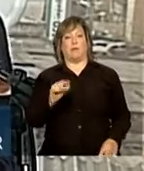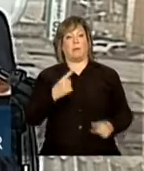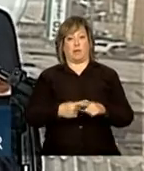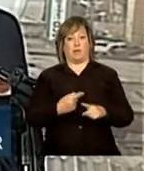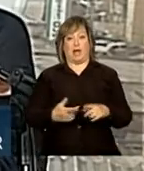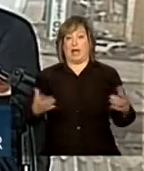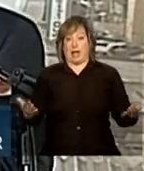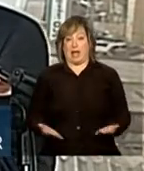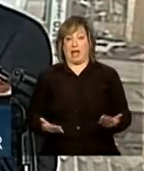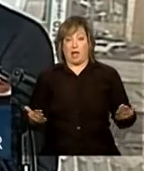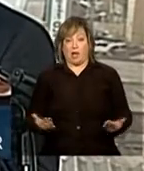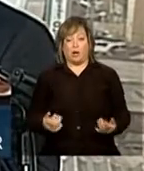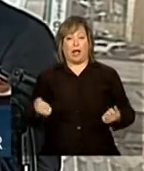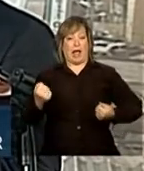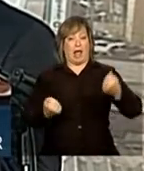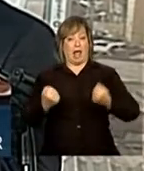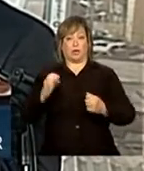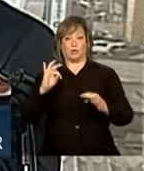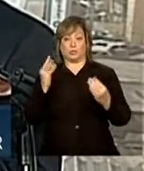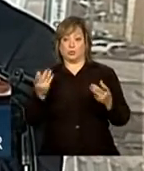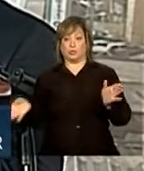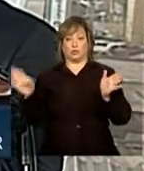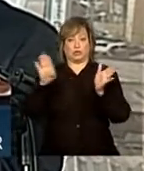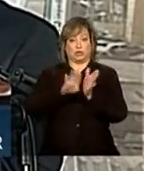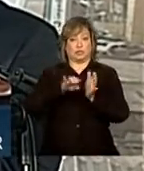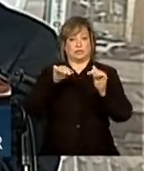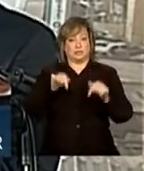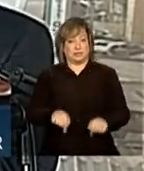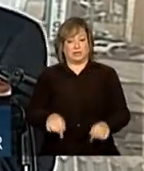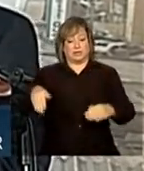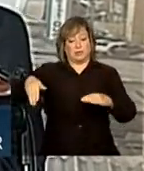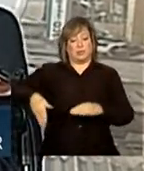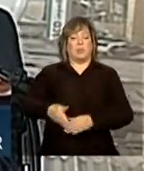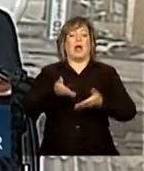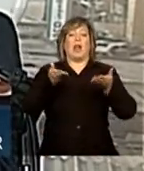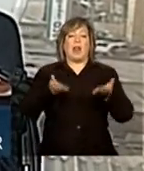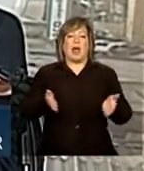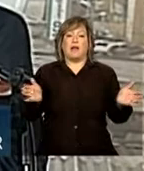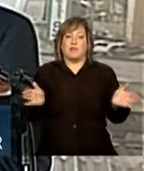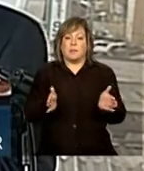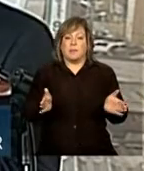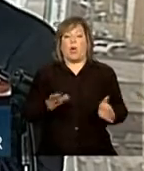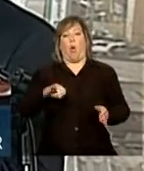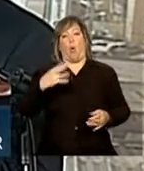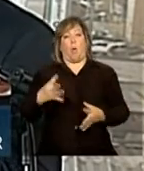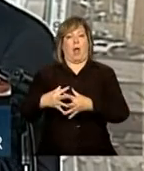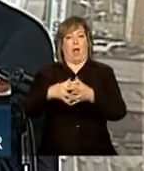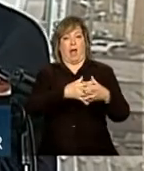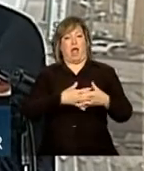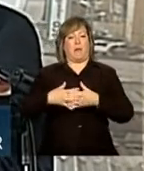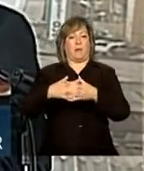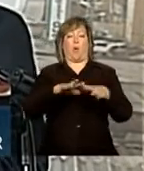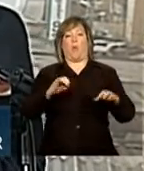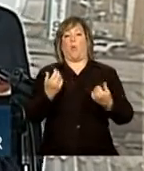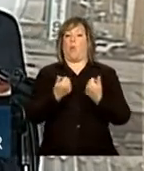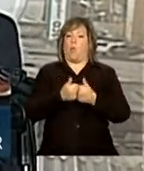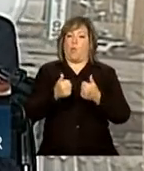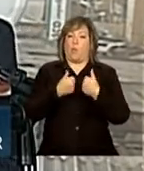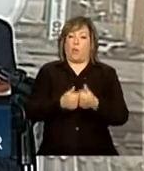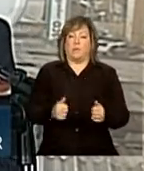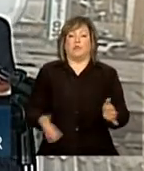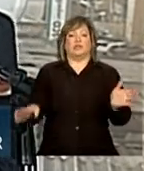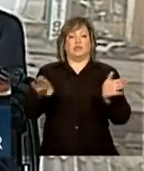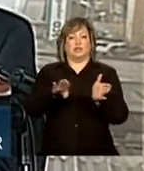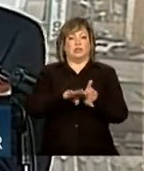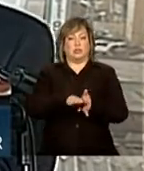agora os carros que chegam, os automóveis leves e pesados, os caminhões, os ônibus que